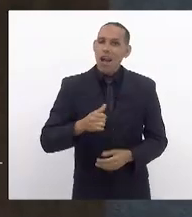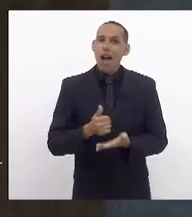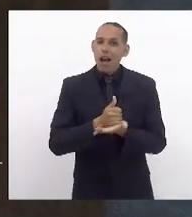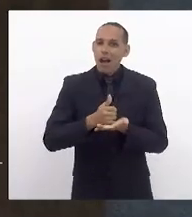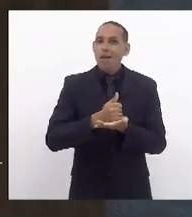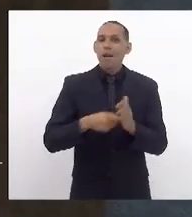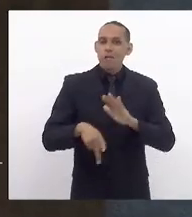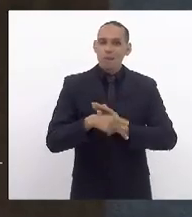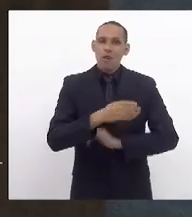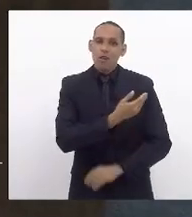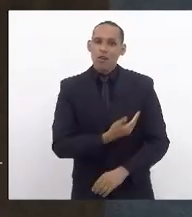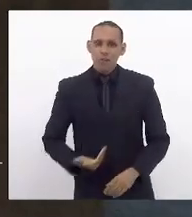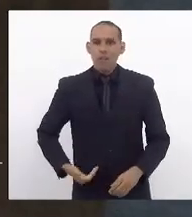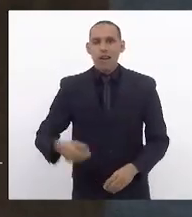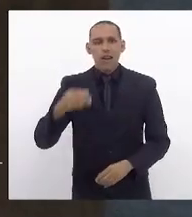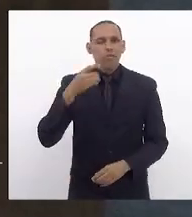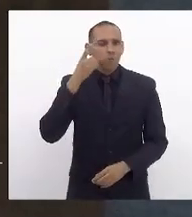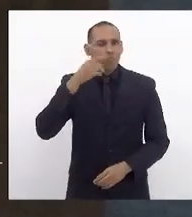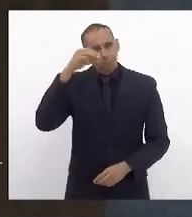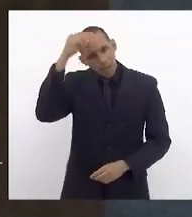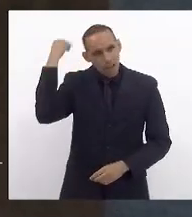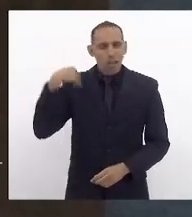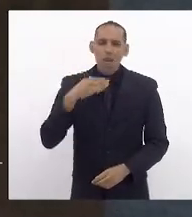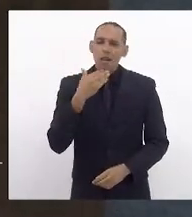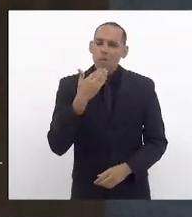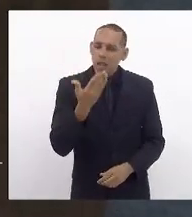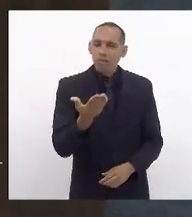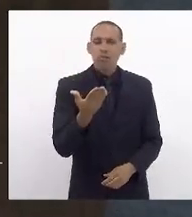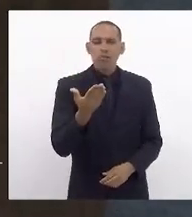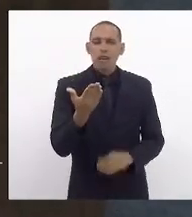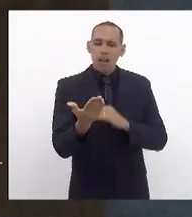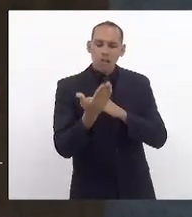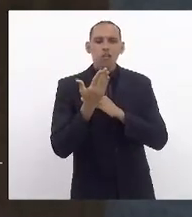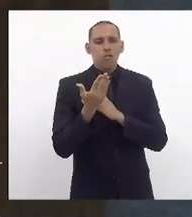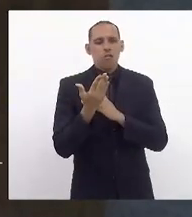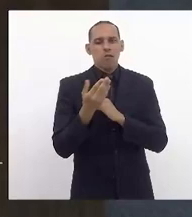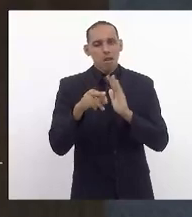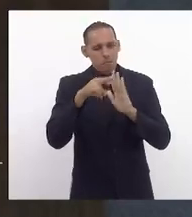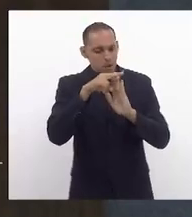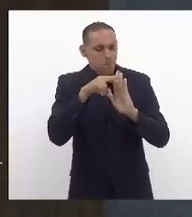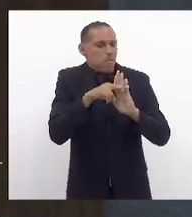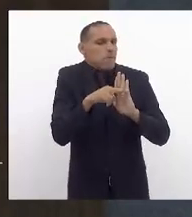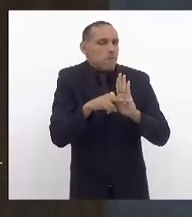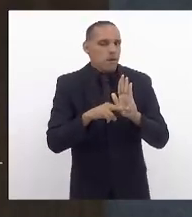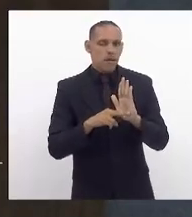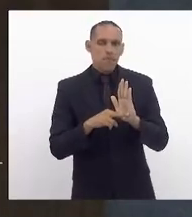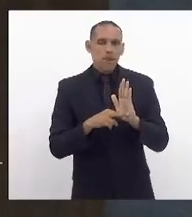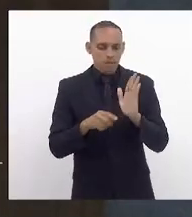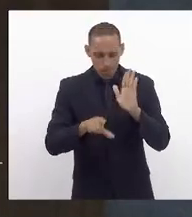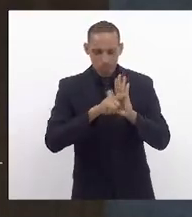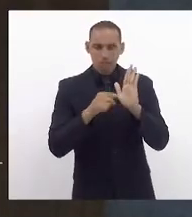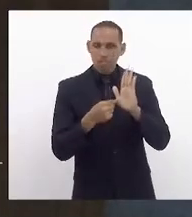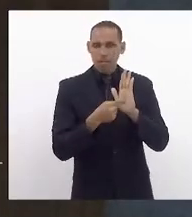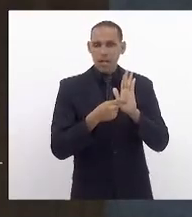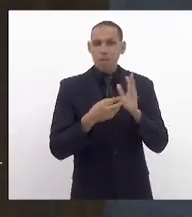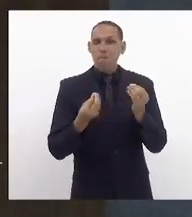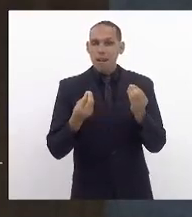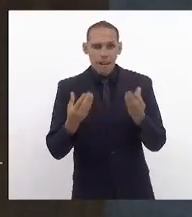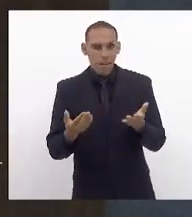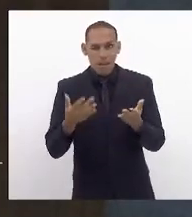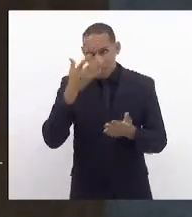do governo, deputado Márcio Pacheco, eu peço a ajuda de Vossa Excelência, a regulamentação desta lei, para que essas